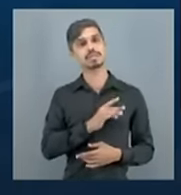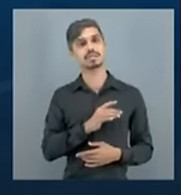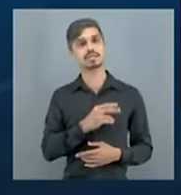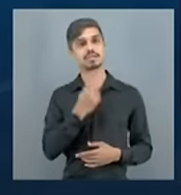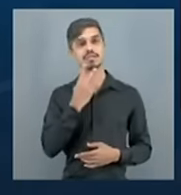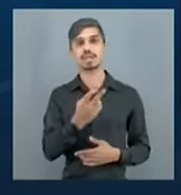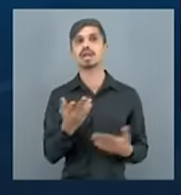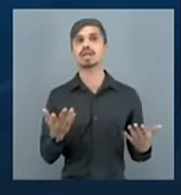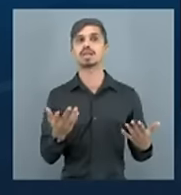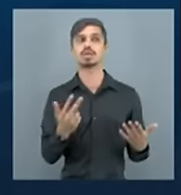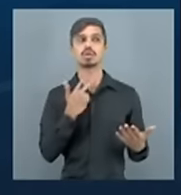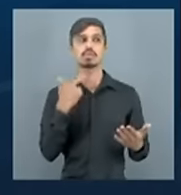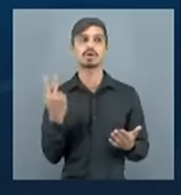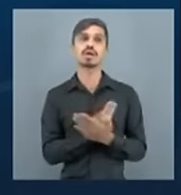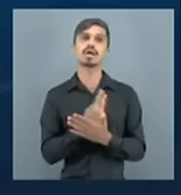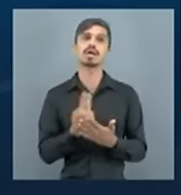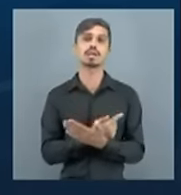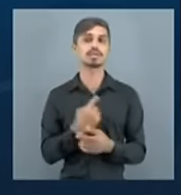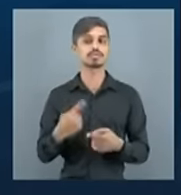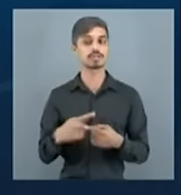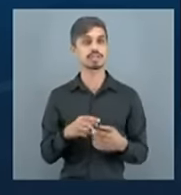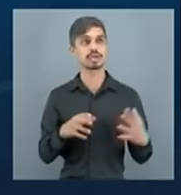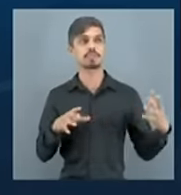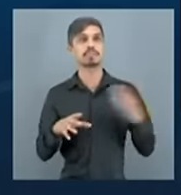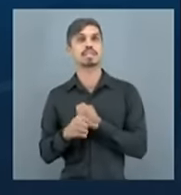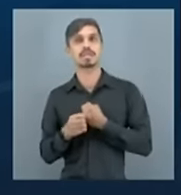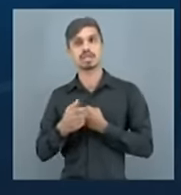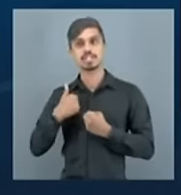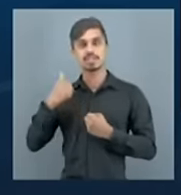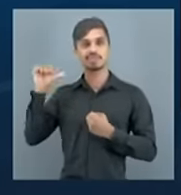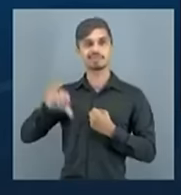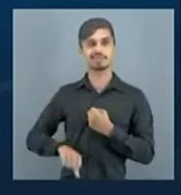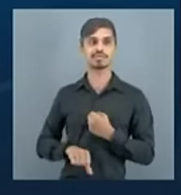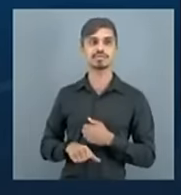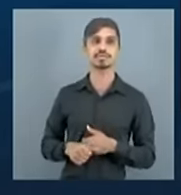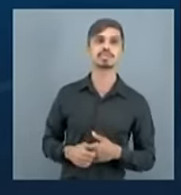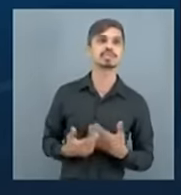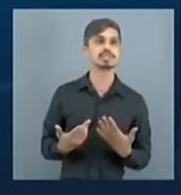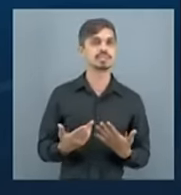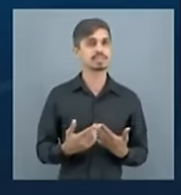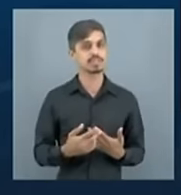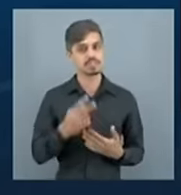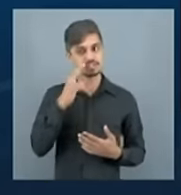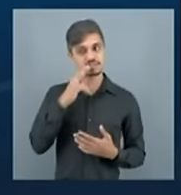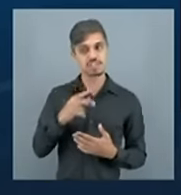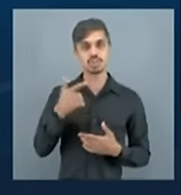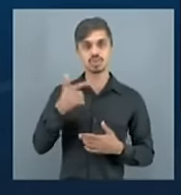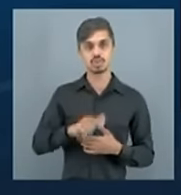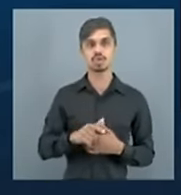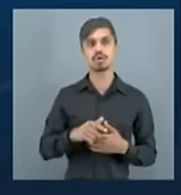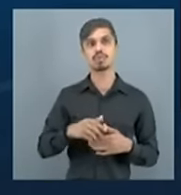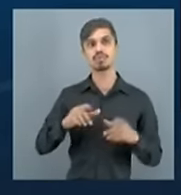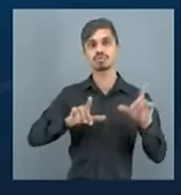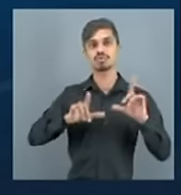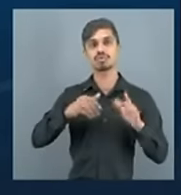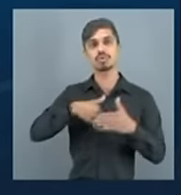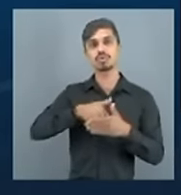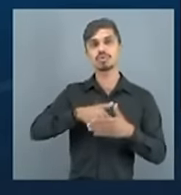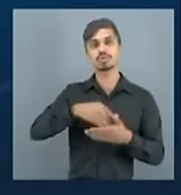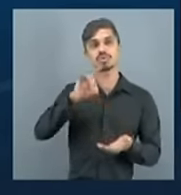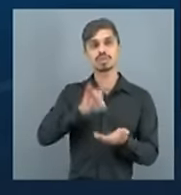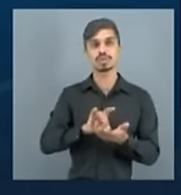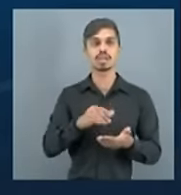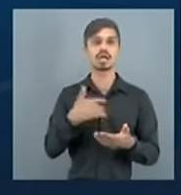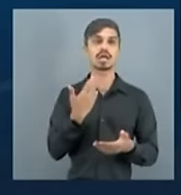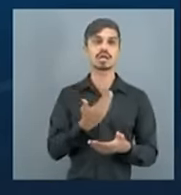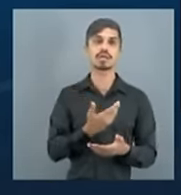pô, eu não posso errar aqui, senão eles vão me pegar e vai dar ruim para mim. Aí as pessoas vão começar a ver o futebol de novo. É como ele é. E parar, lógico,